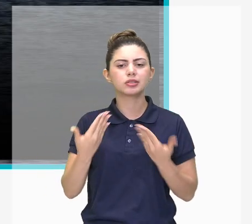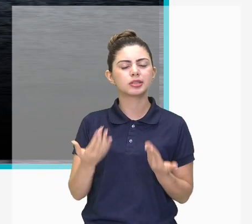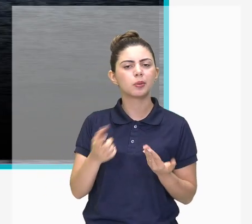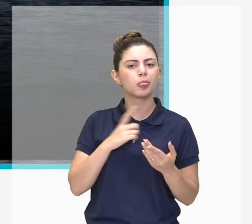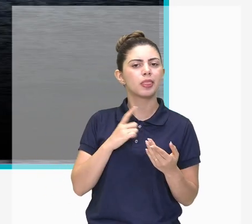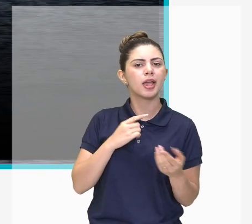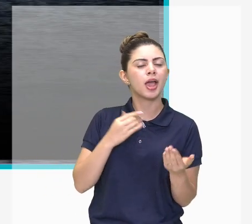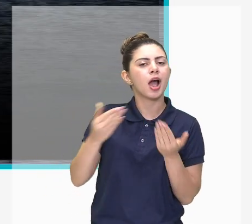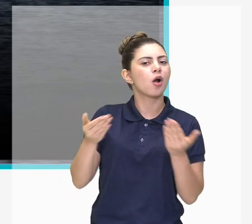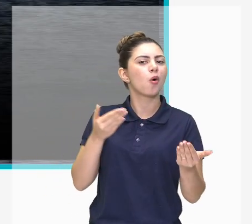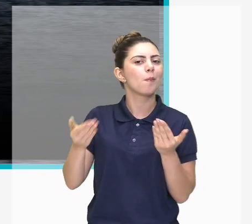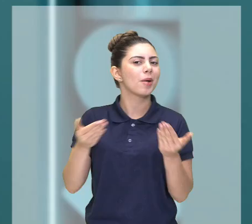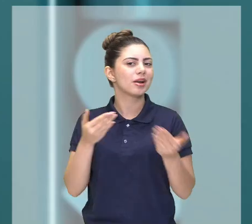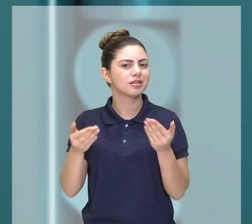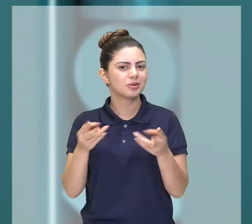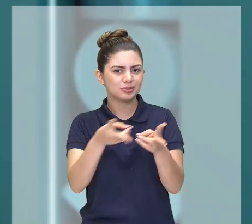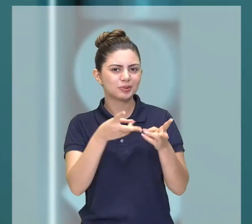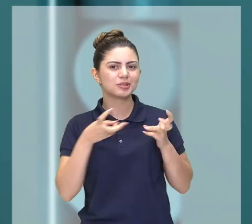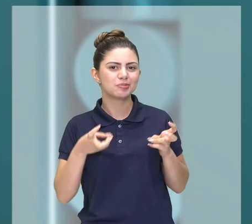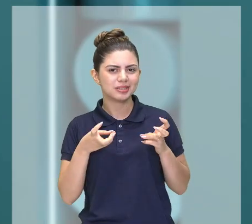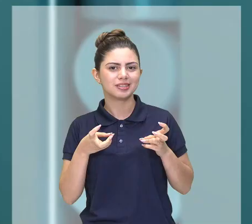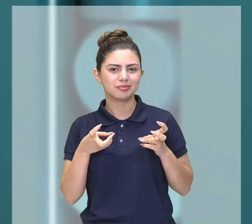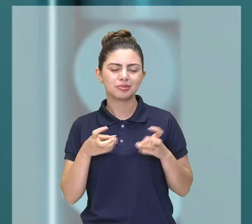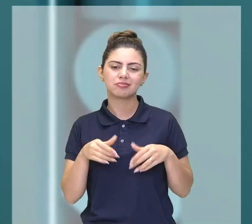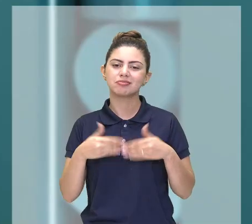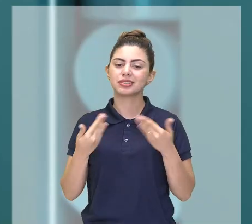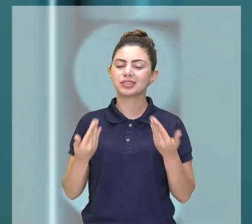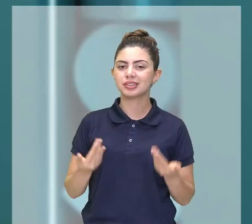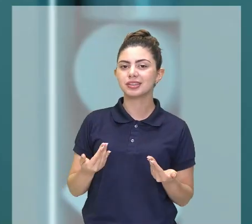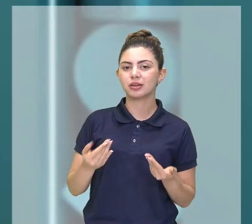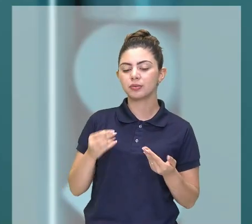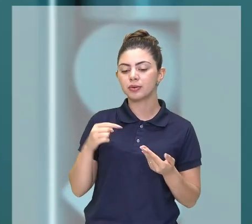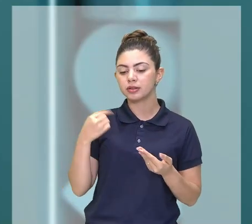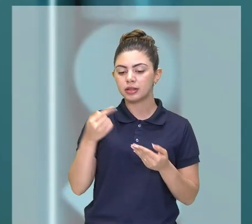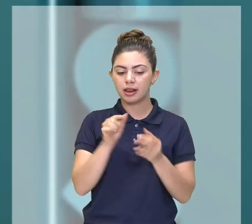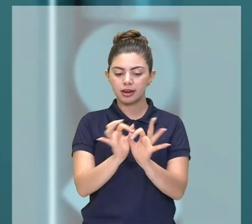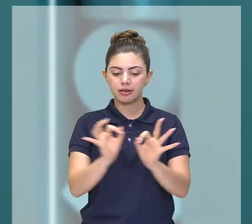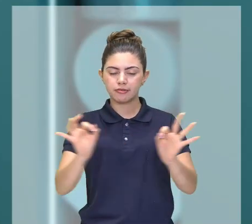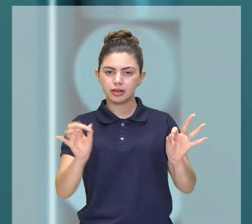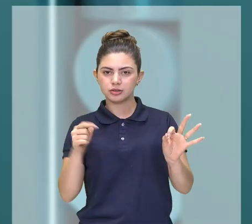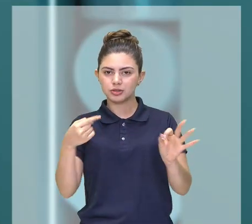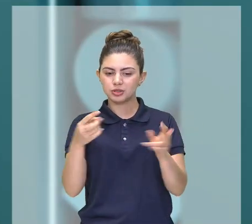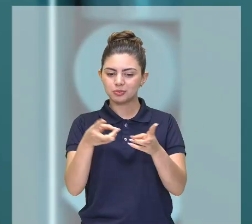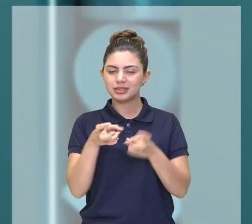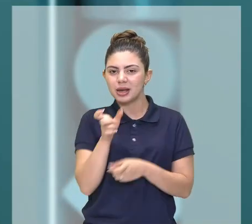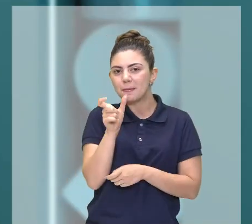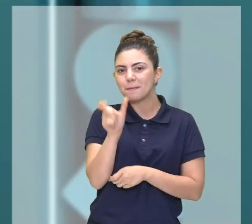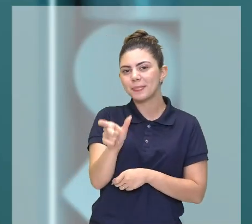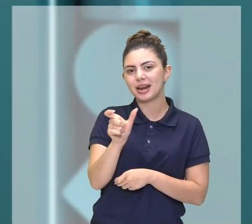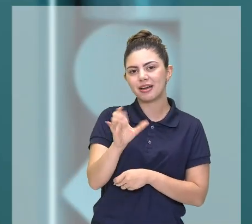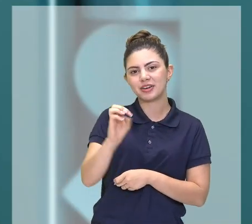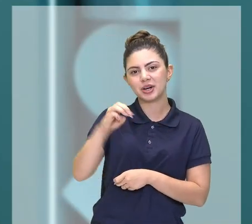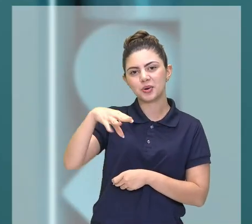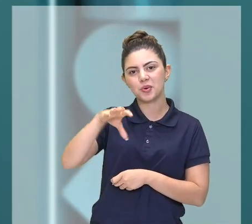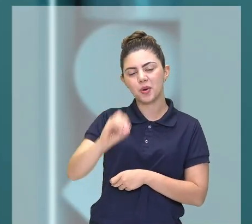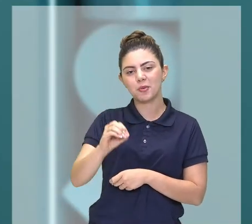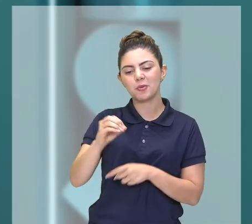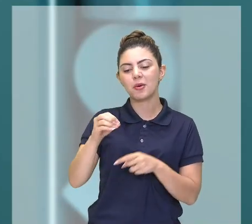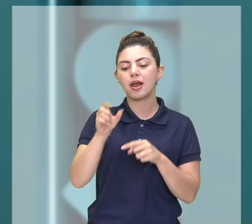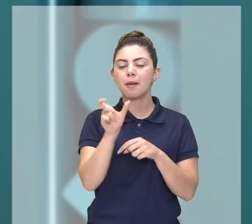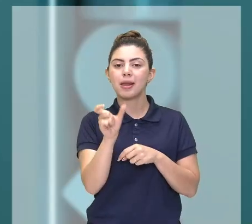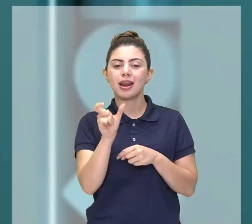comparação explícita é justamente, turmas, essa palavrinha como, que